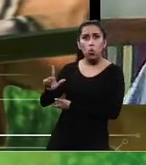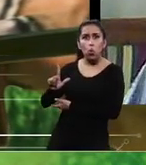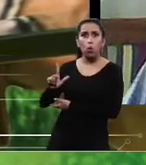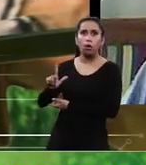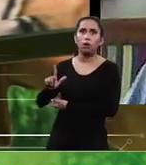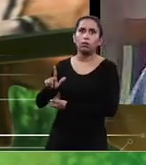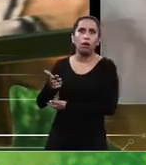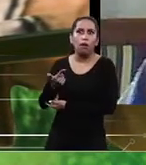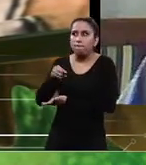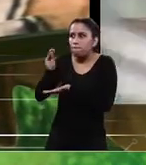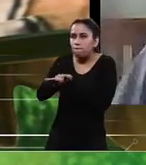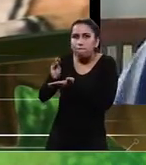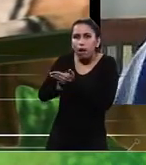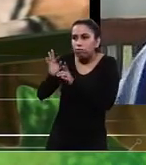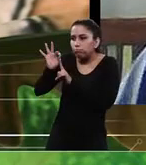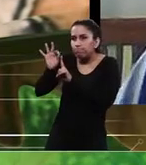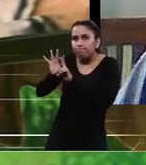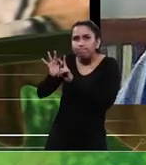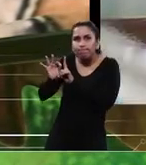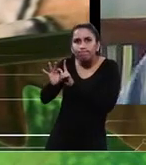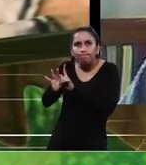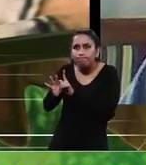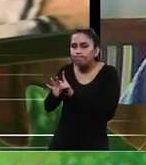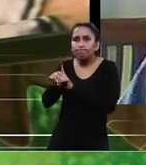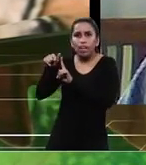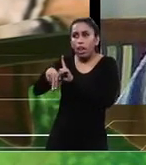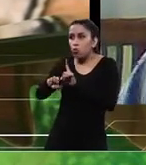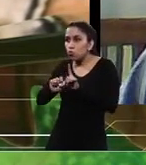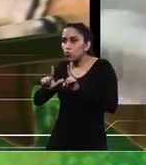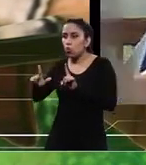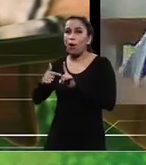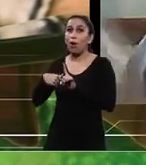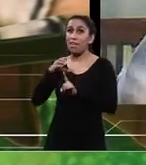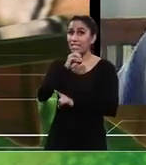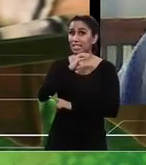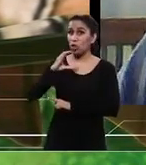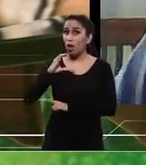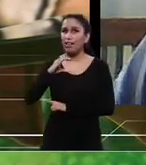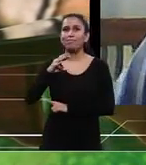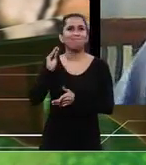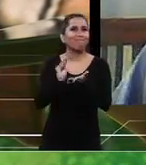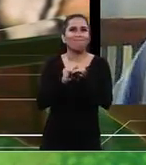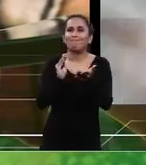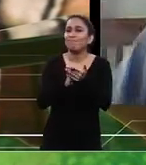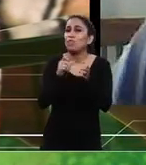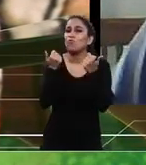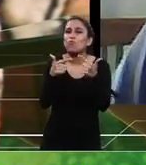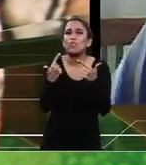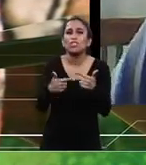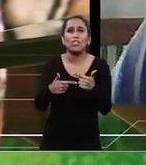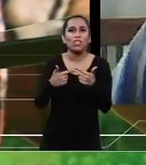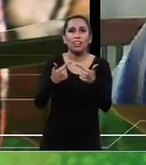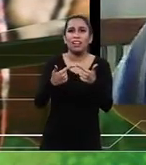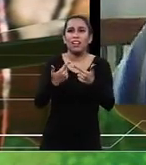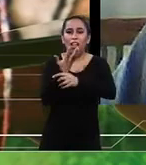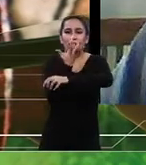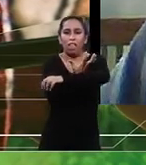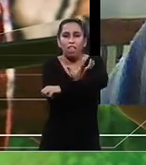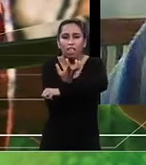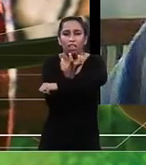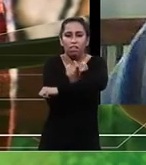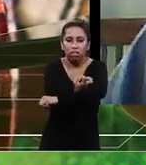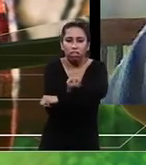tinha soja no centro-oeste, porque a soja não aguentava clima tropical, né? E a gente desenvolveu uma soja que produz